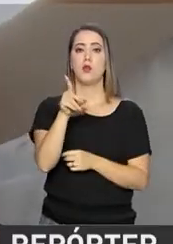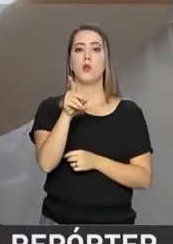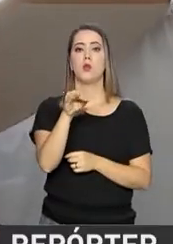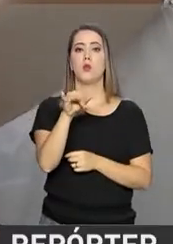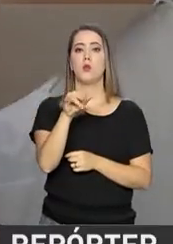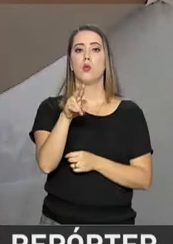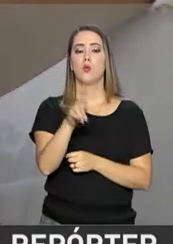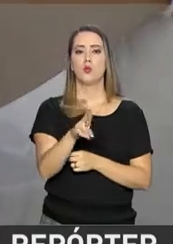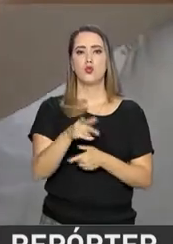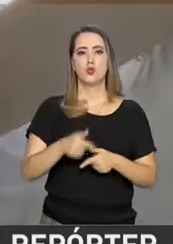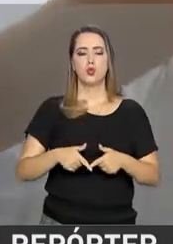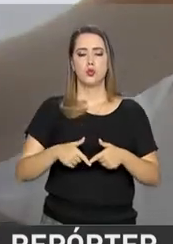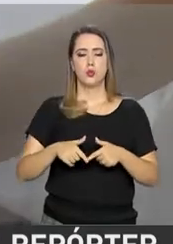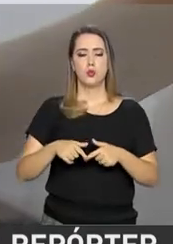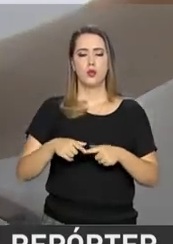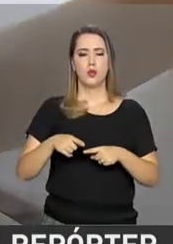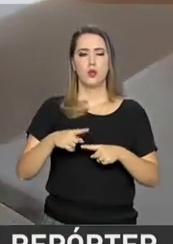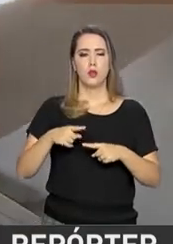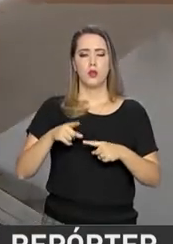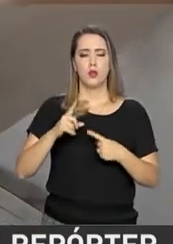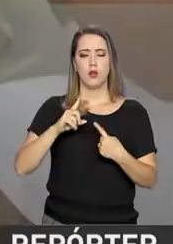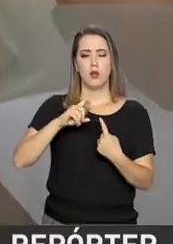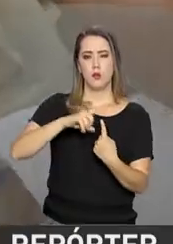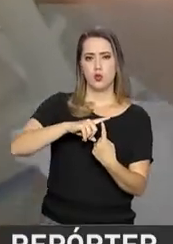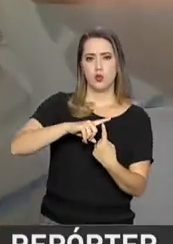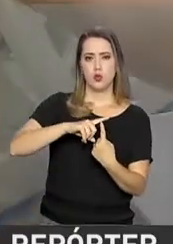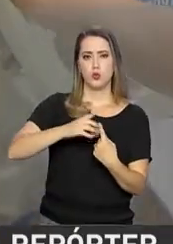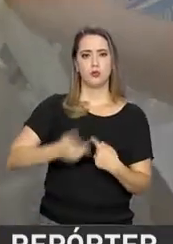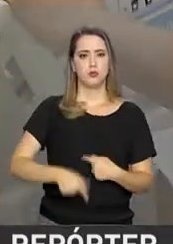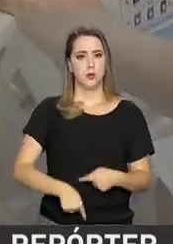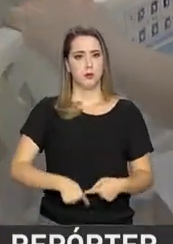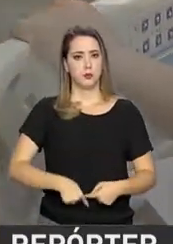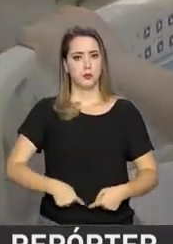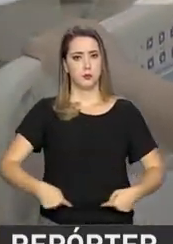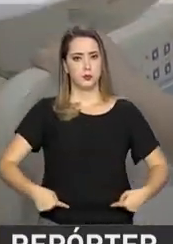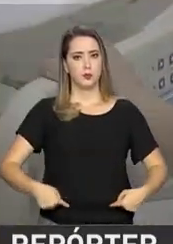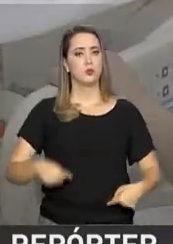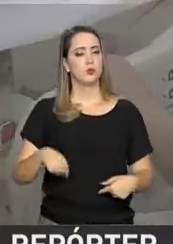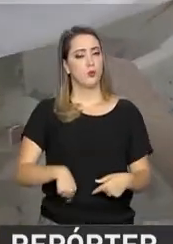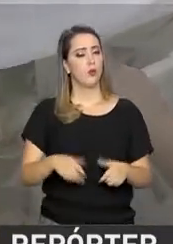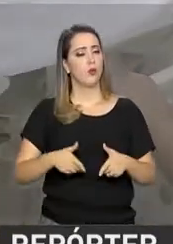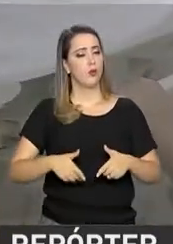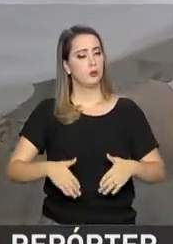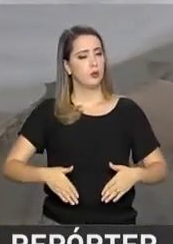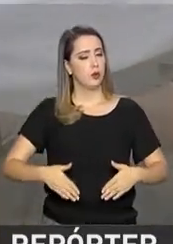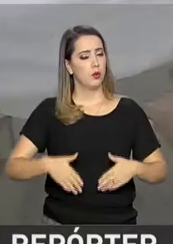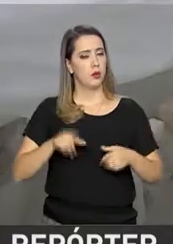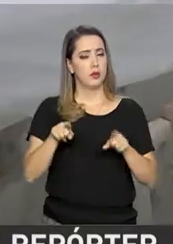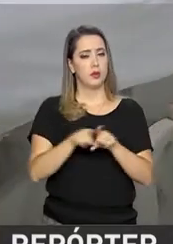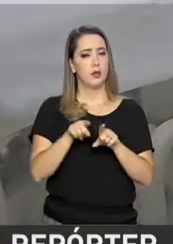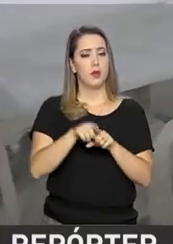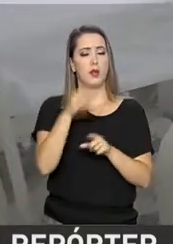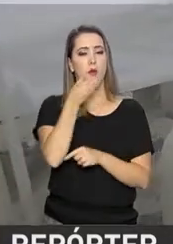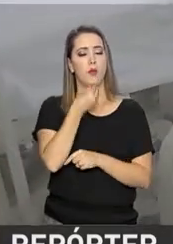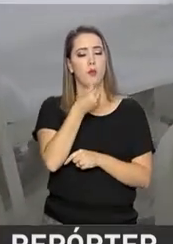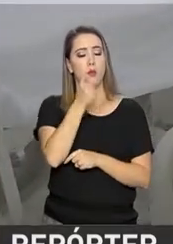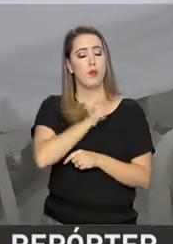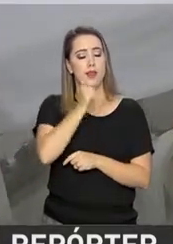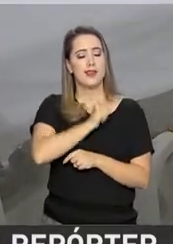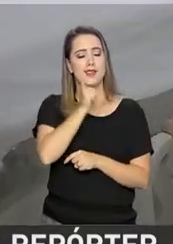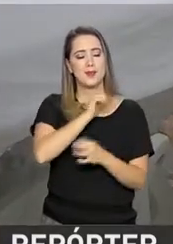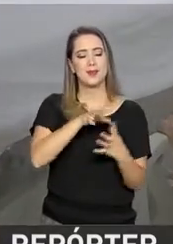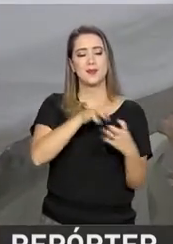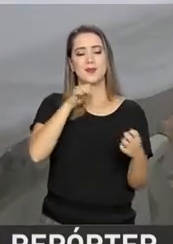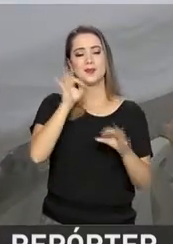um dos métodos contraceptivos mais seguros na atenção básica e inclusão de mulheres idosas no planejamento